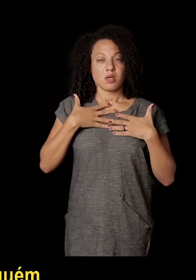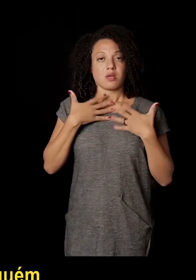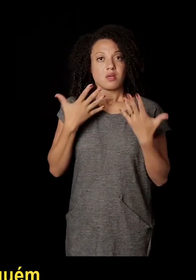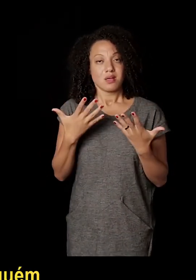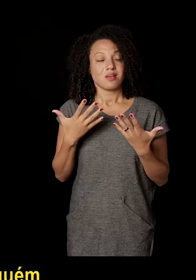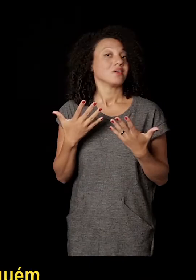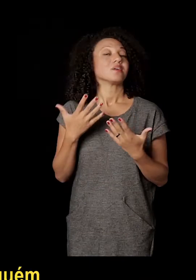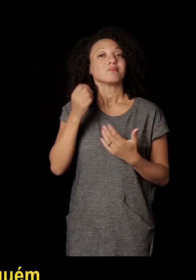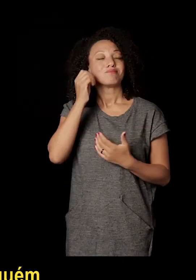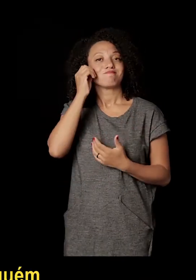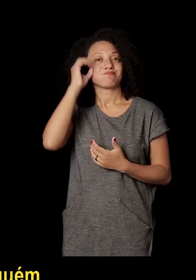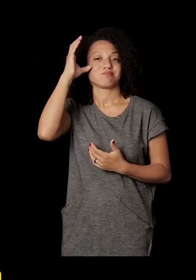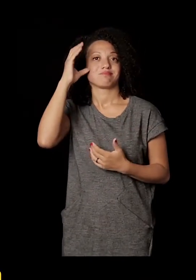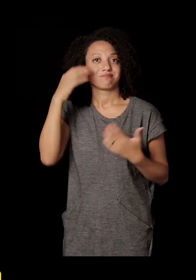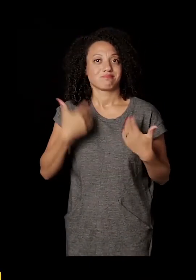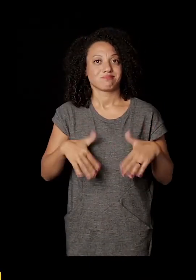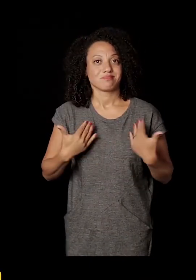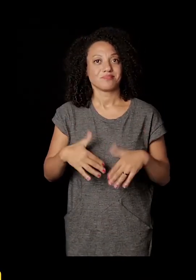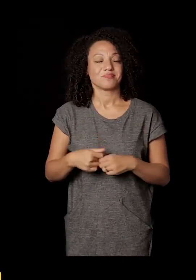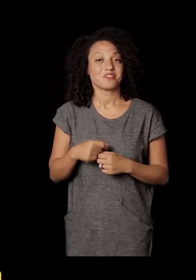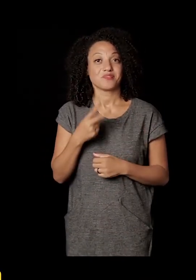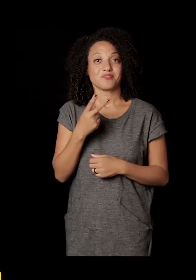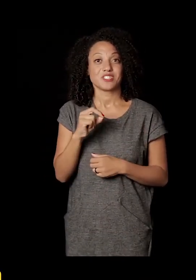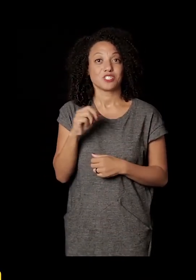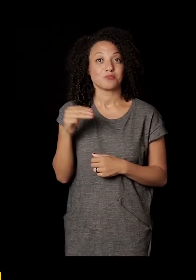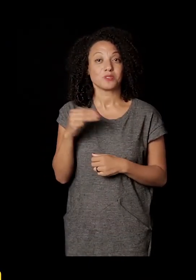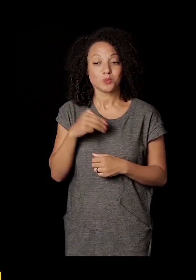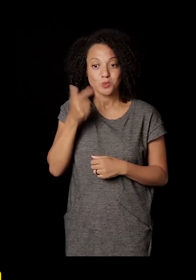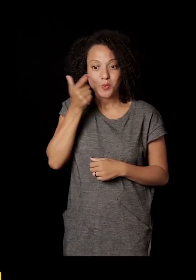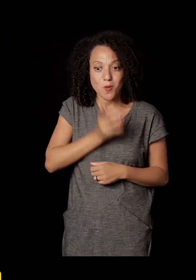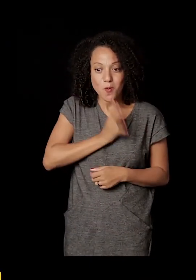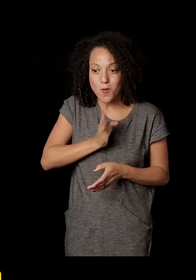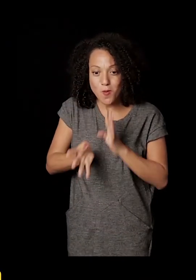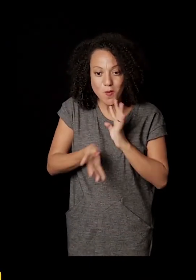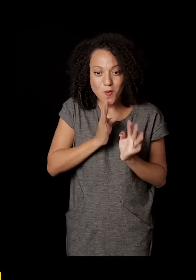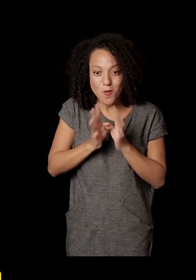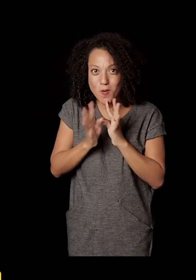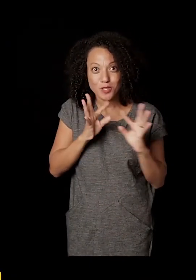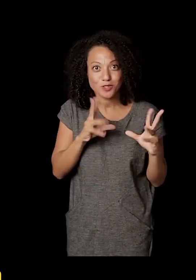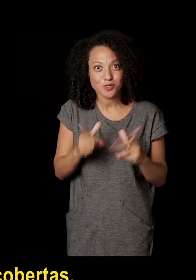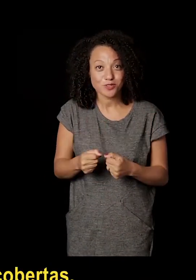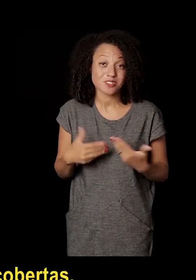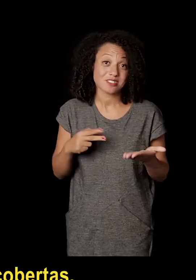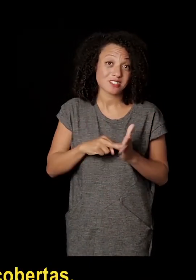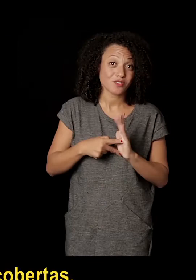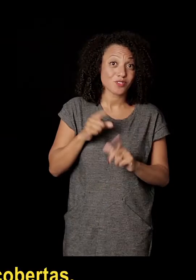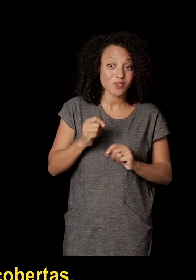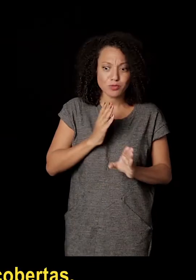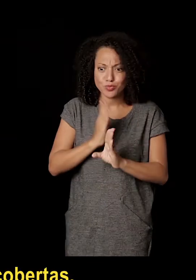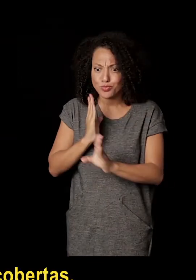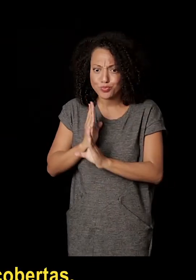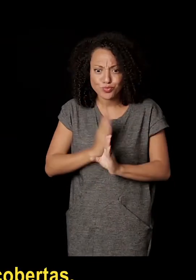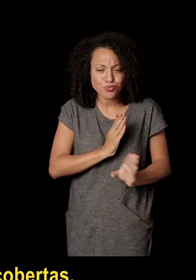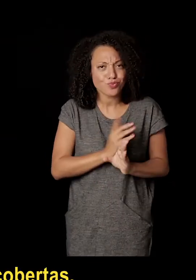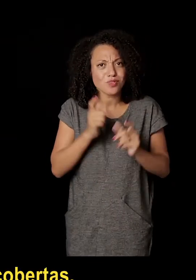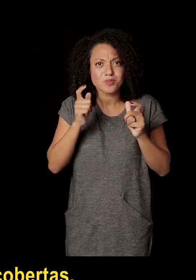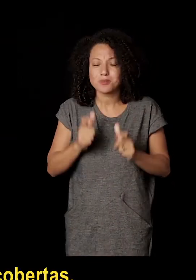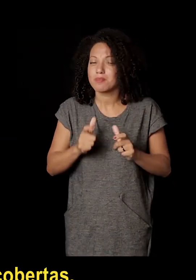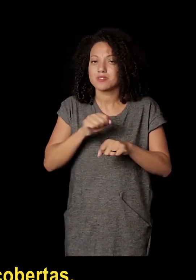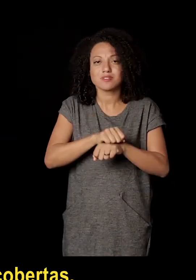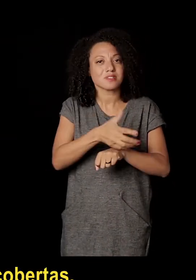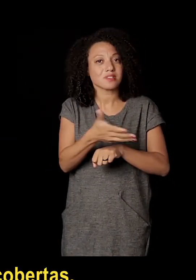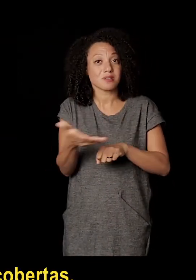que não tinha acesso a nada e passa a ter acesso a tudo 20 minutos depois. Né? É onde se dão as grandes descobertas, é o espaço